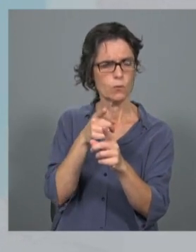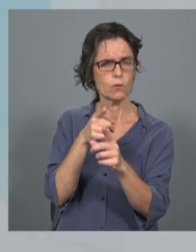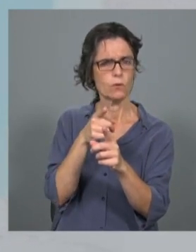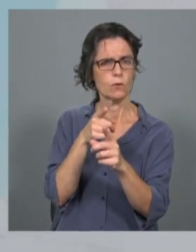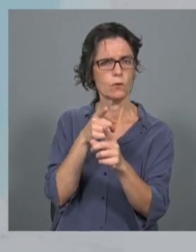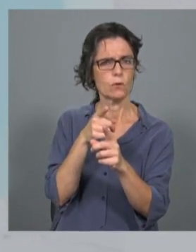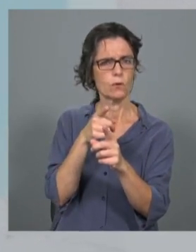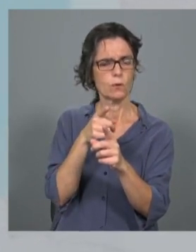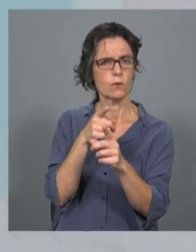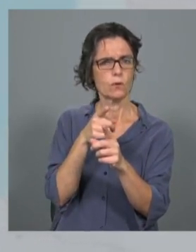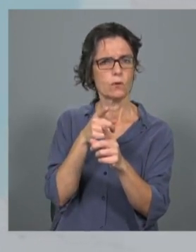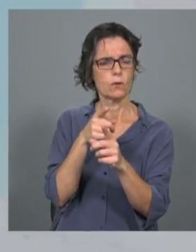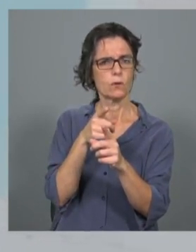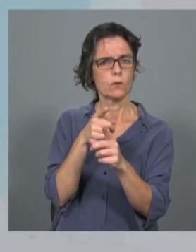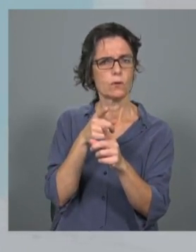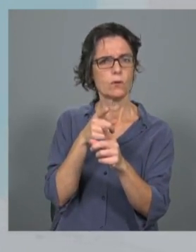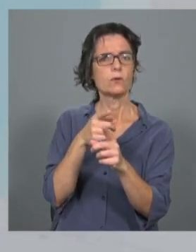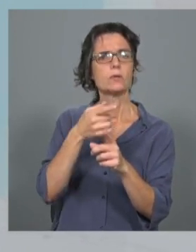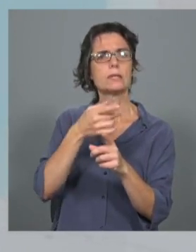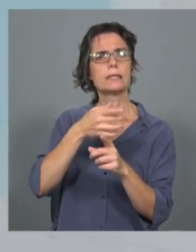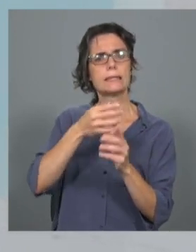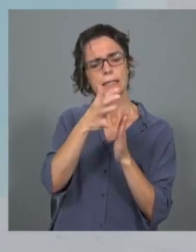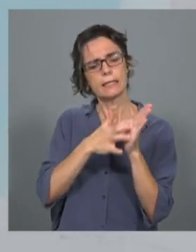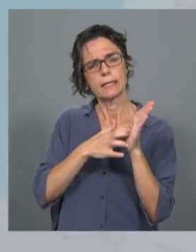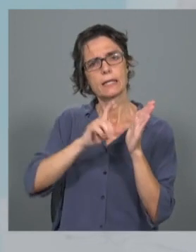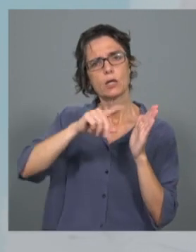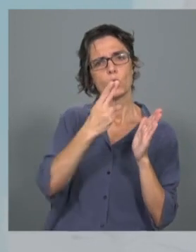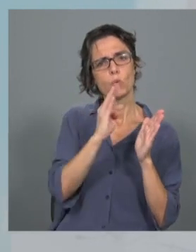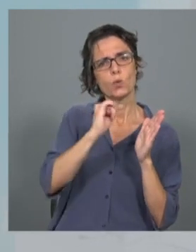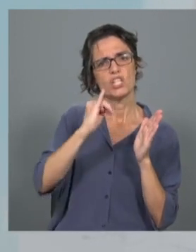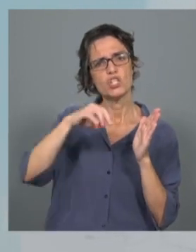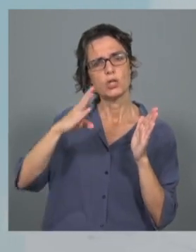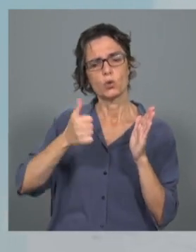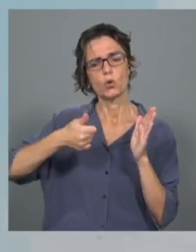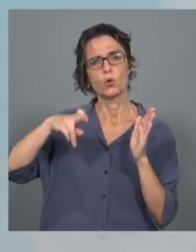dessa afirmação de Luigino Bruni, sim. inspirador e líder dessa